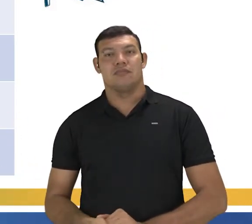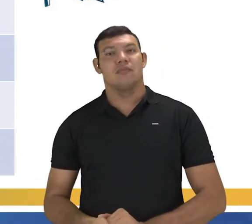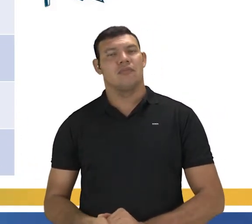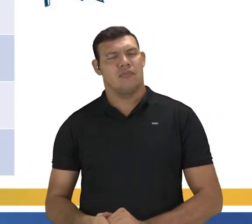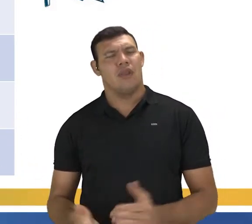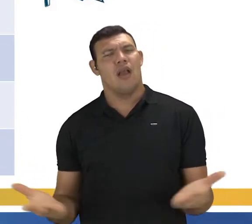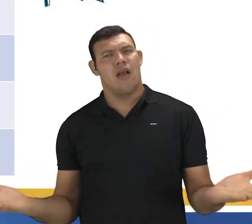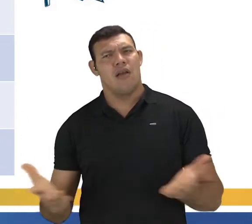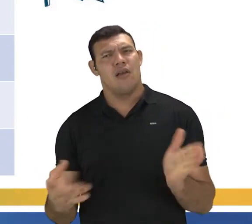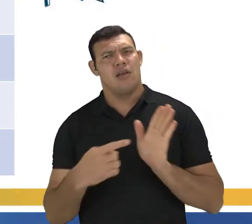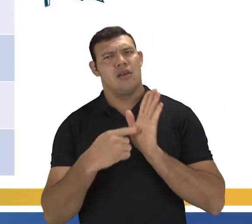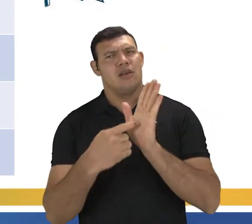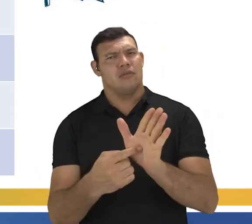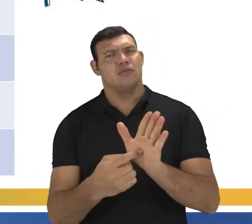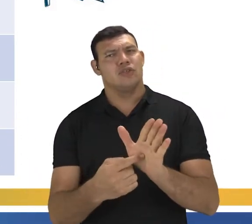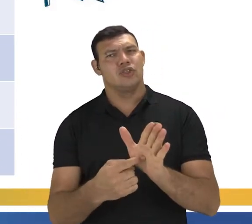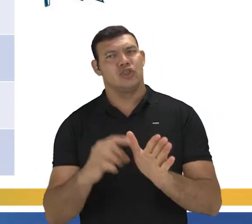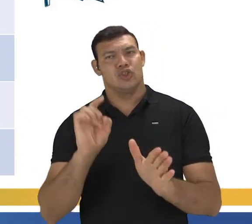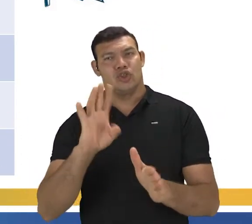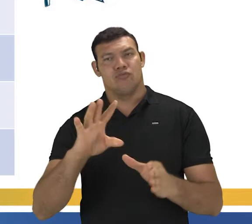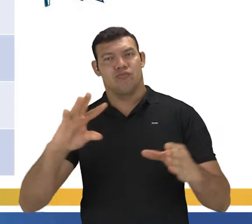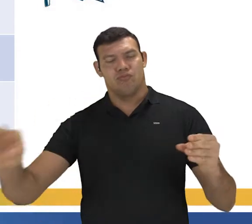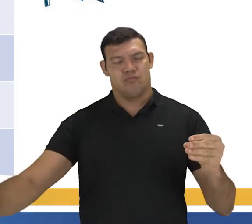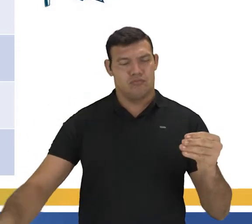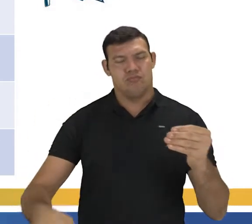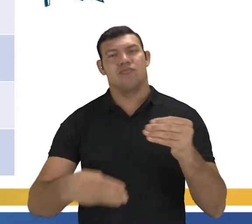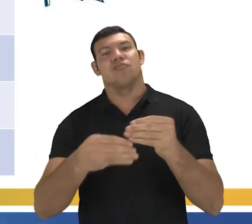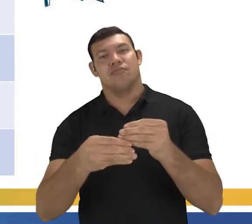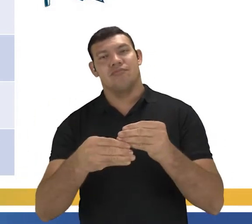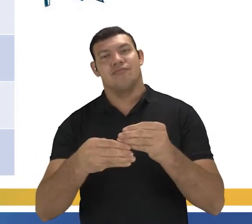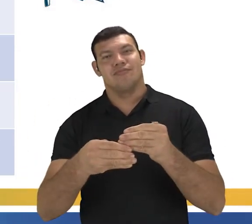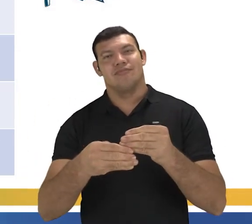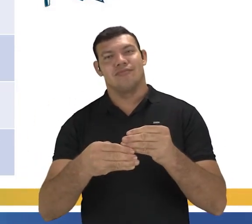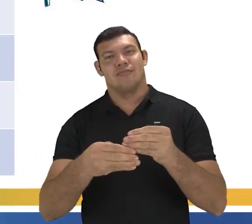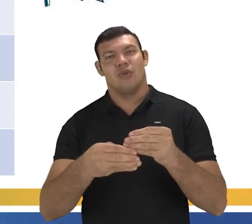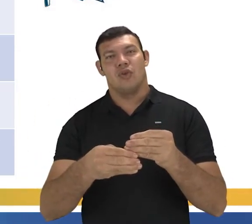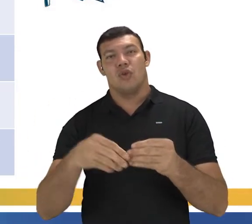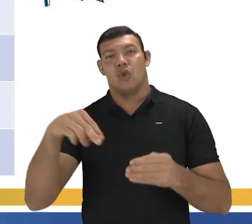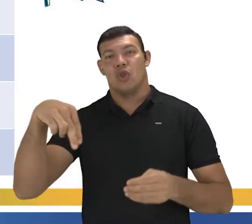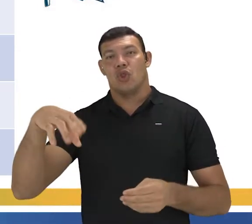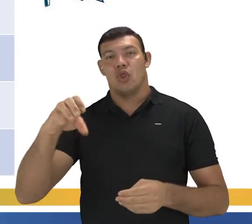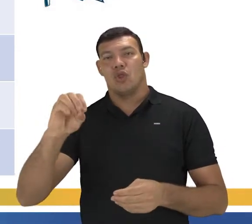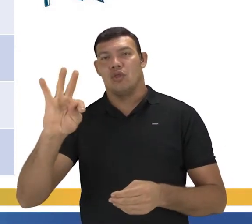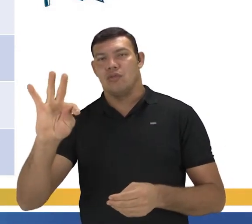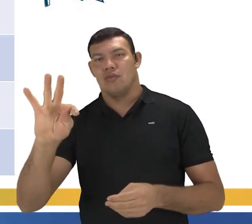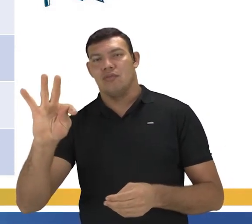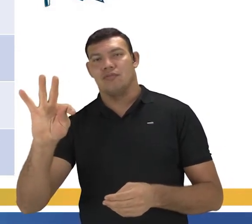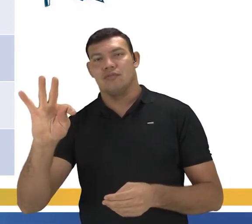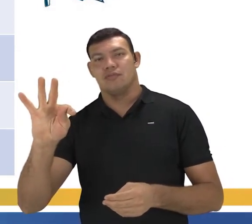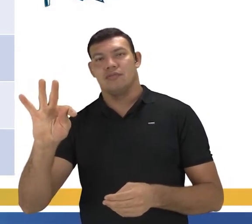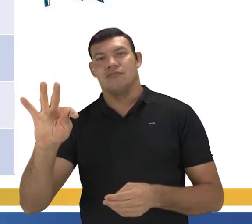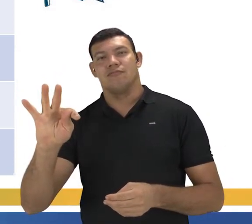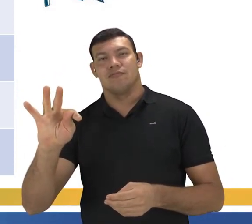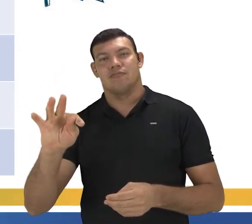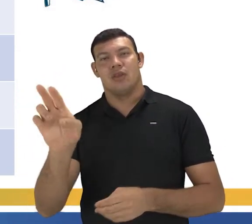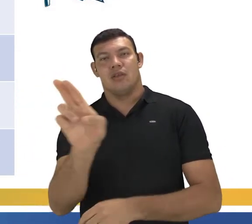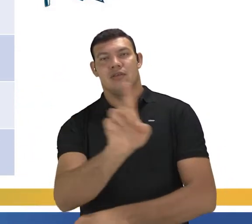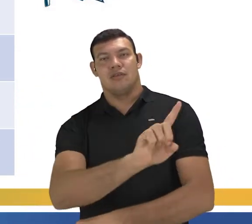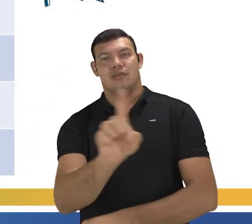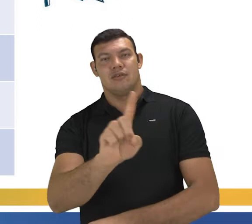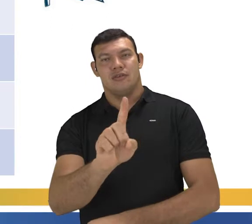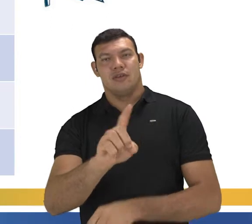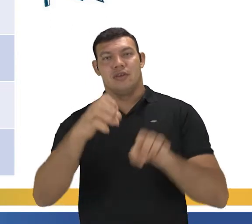mas simplesmente acrescentarmos um nas após o verbo auxiliar para formar as formas